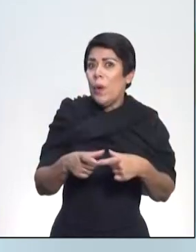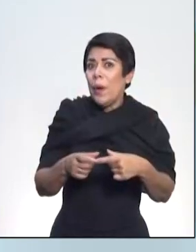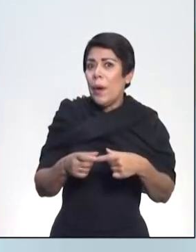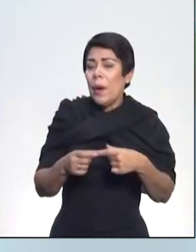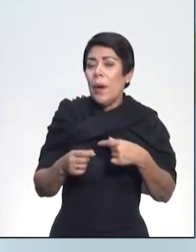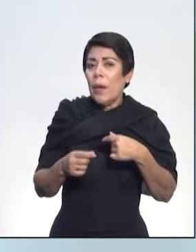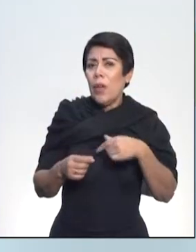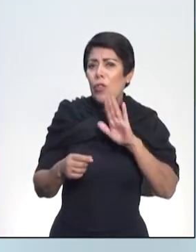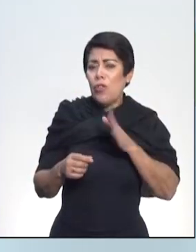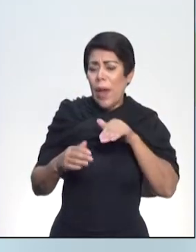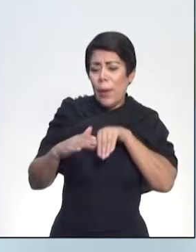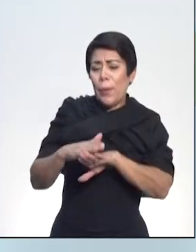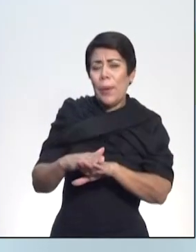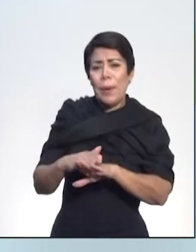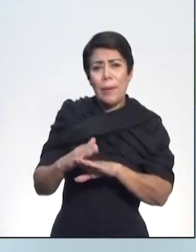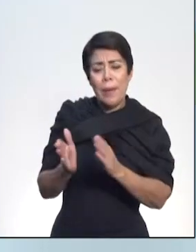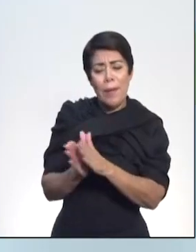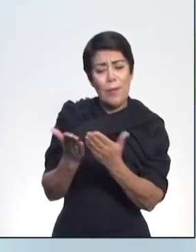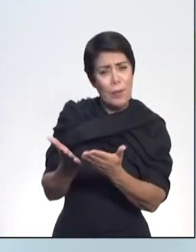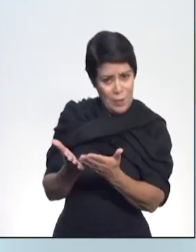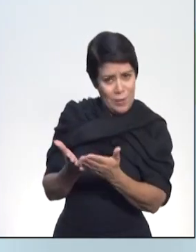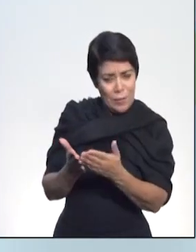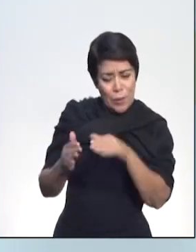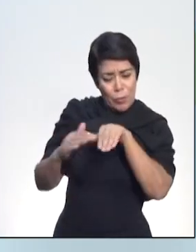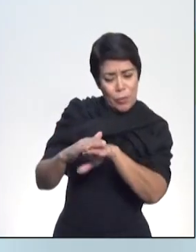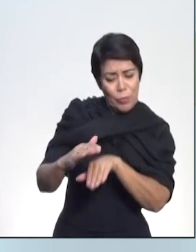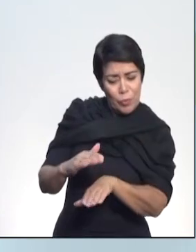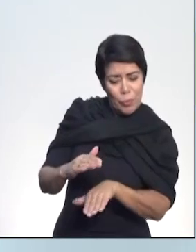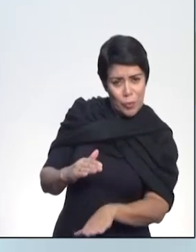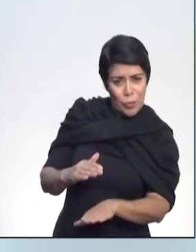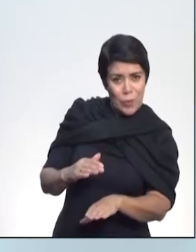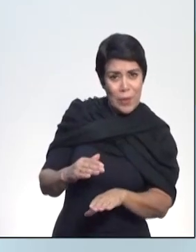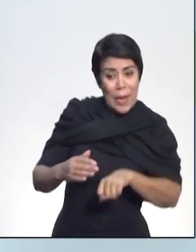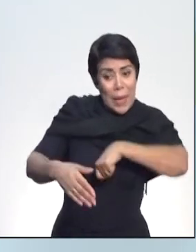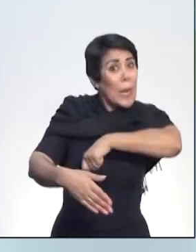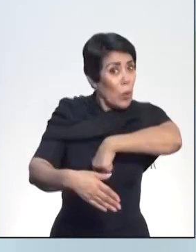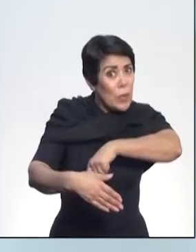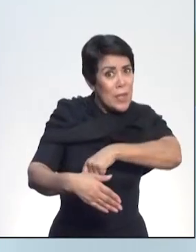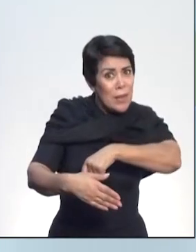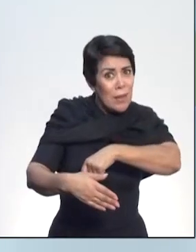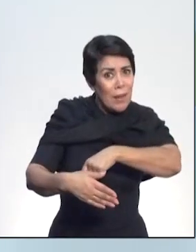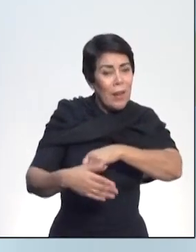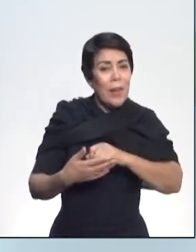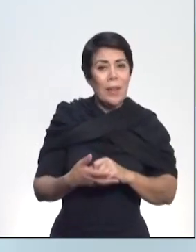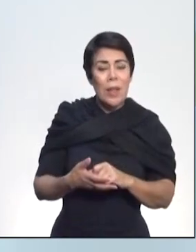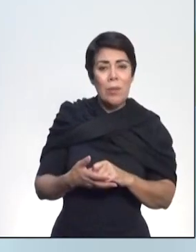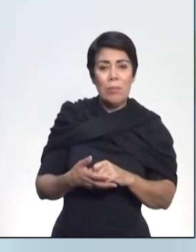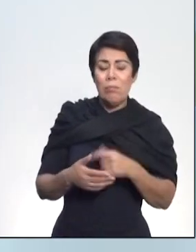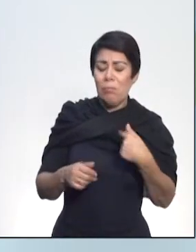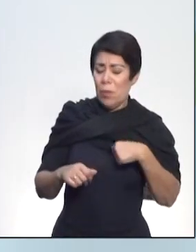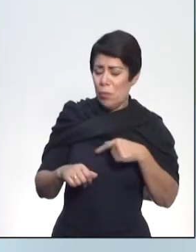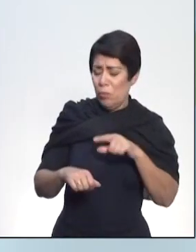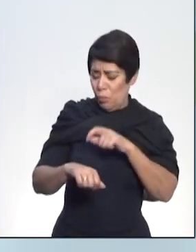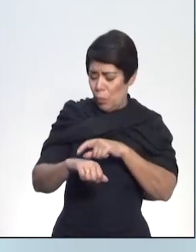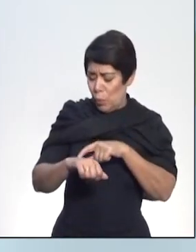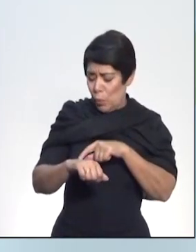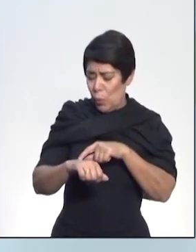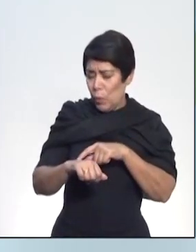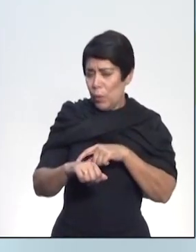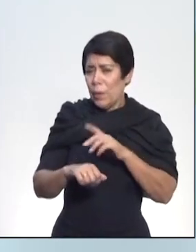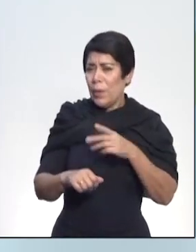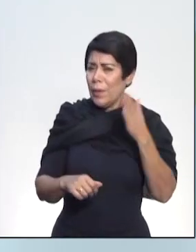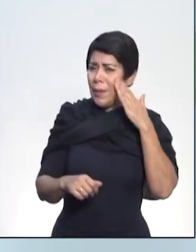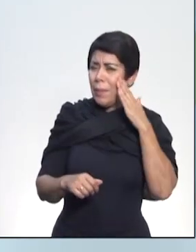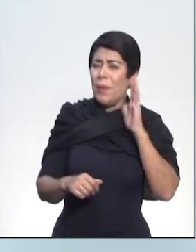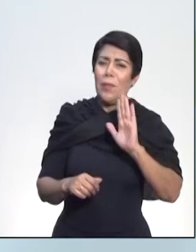onde eu deixava os meus livros, né, o material da escola. E eu reservava algumas horas do meu dia para